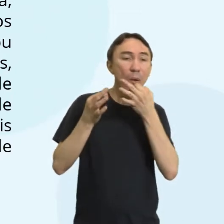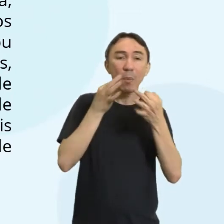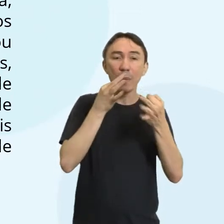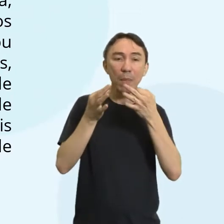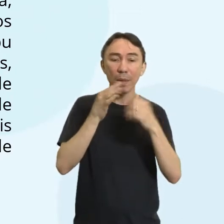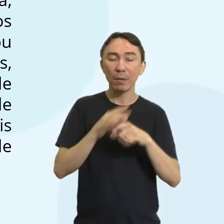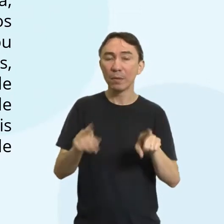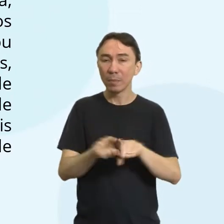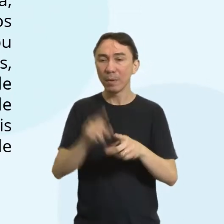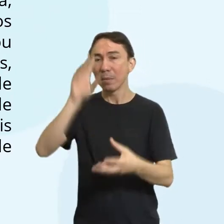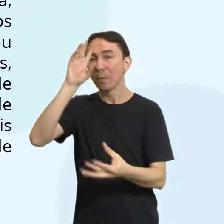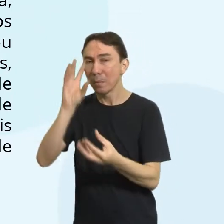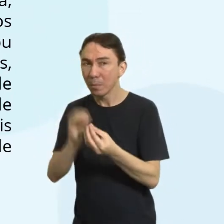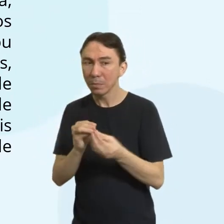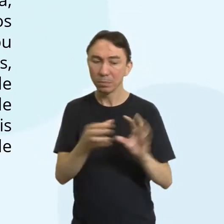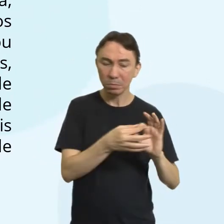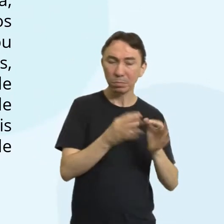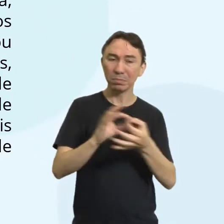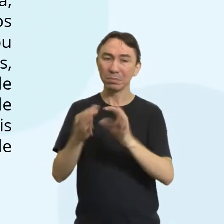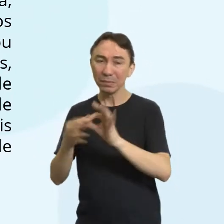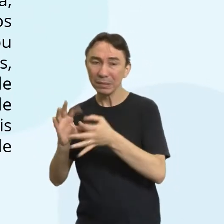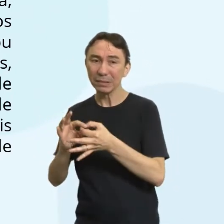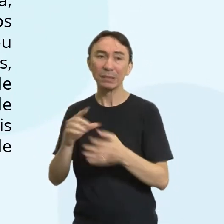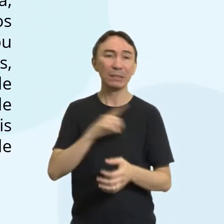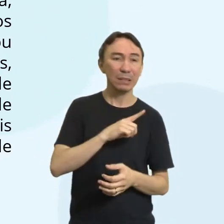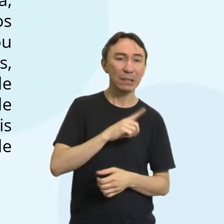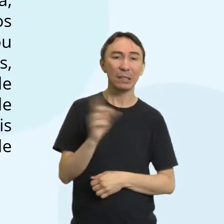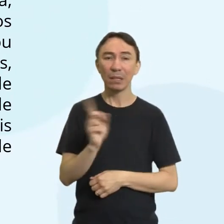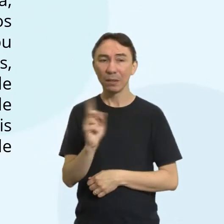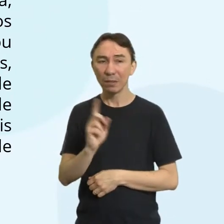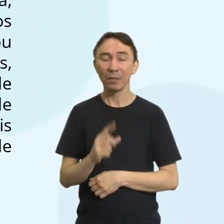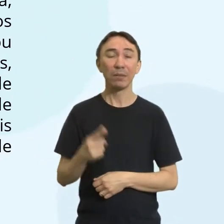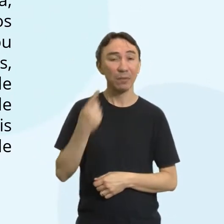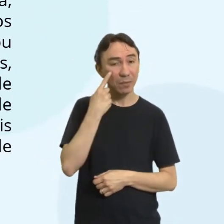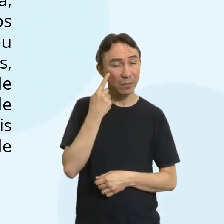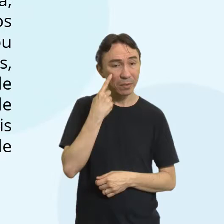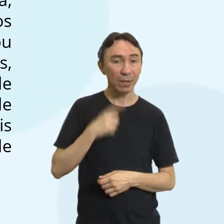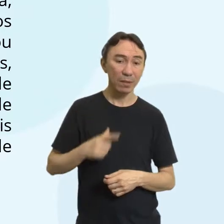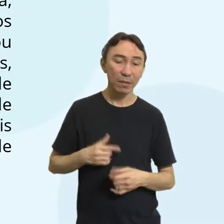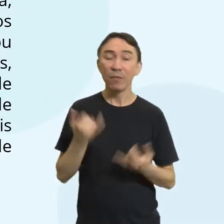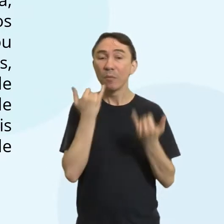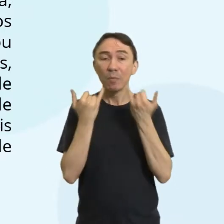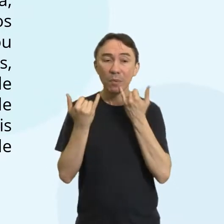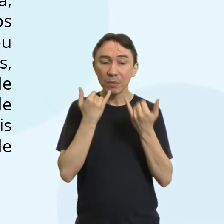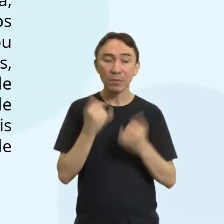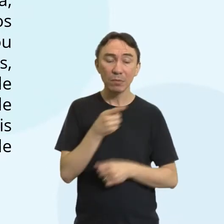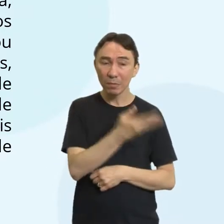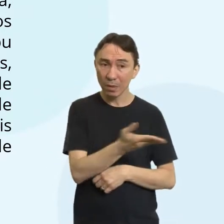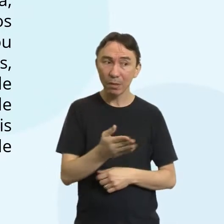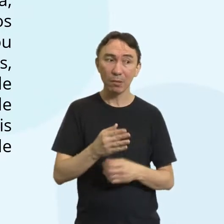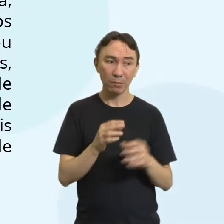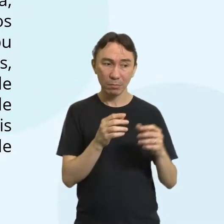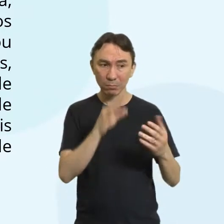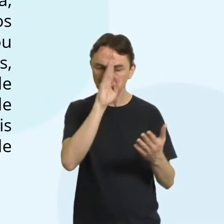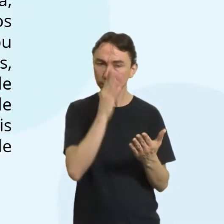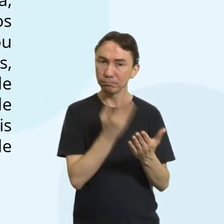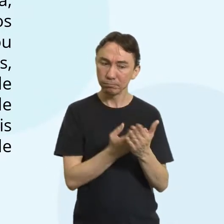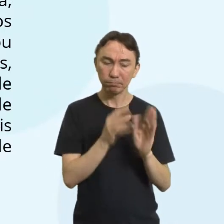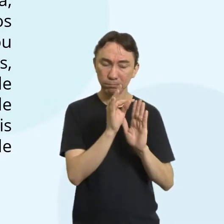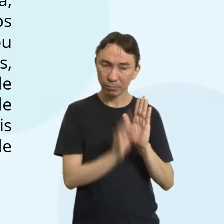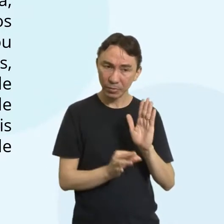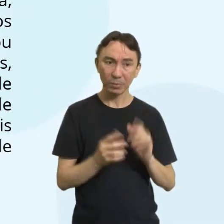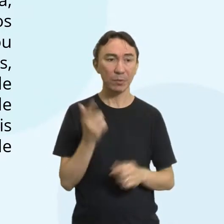conclusões, visando construir estratégias de seleção de fontes confiáveis de informações. Objetos de